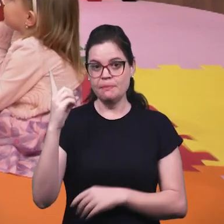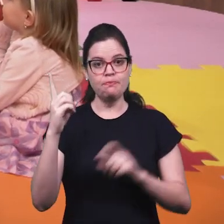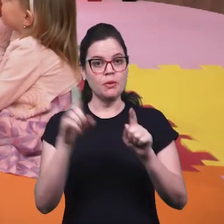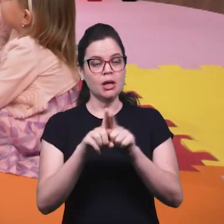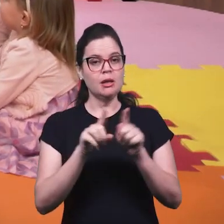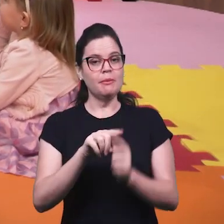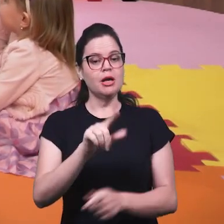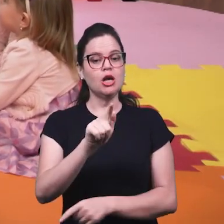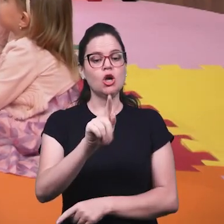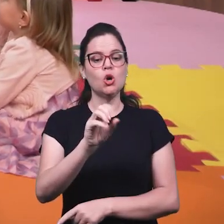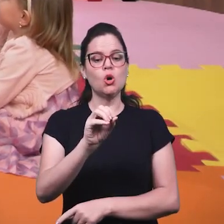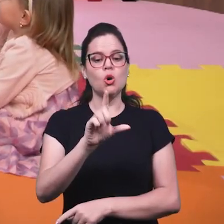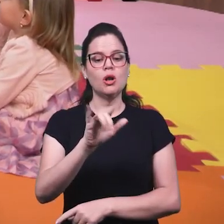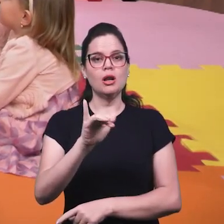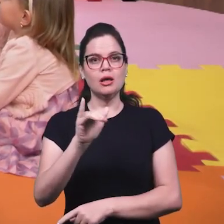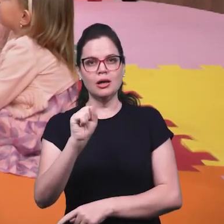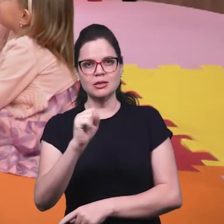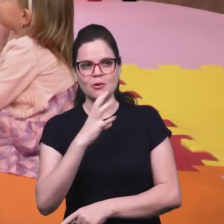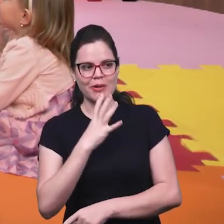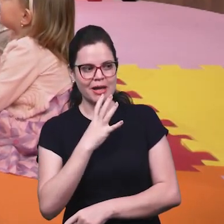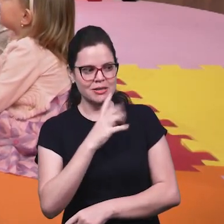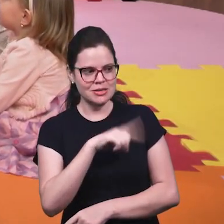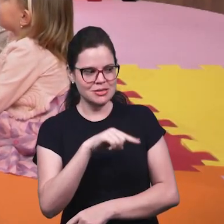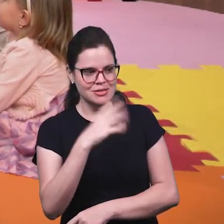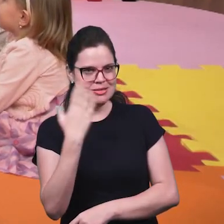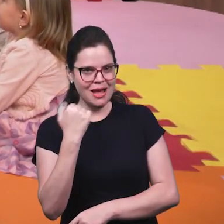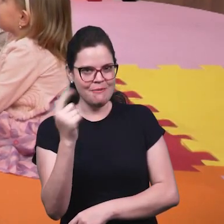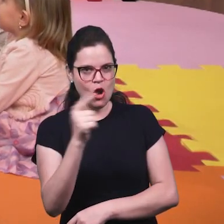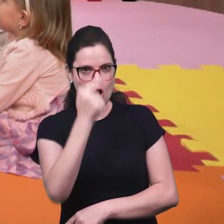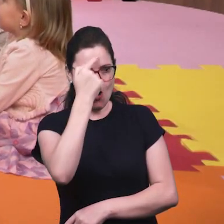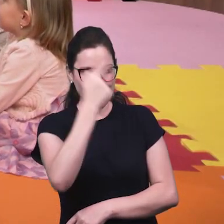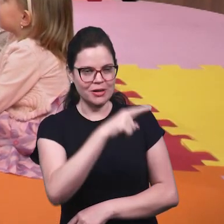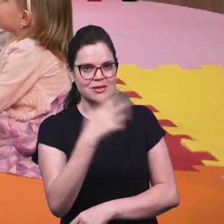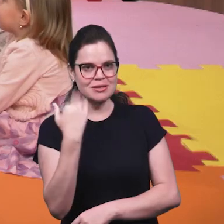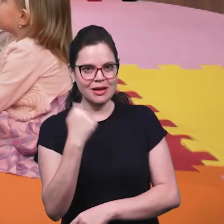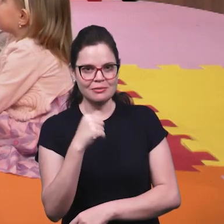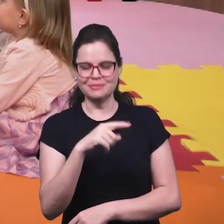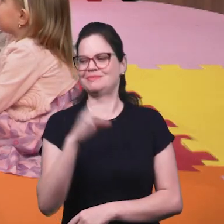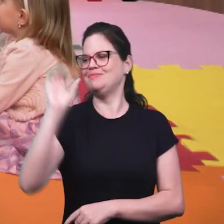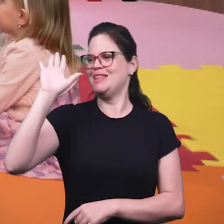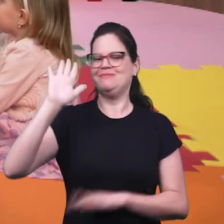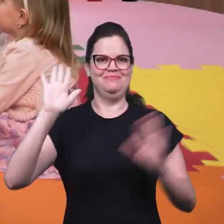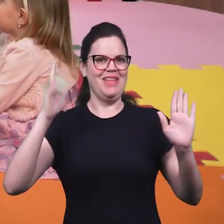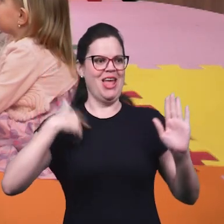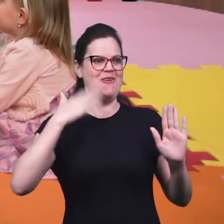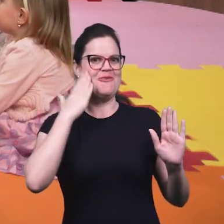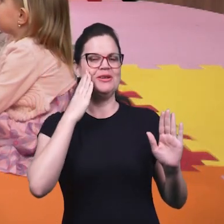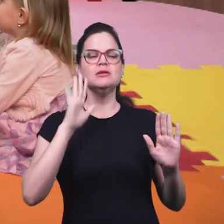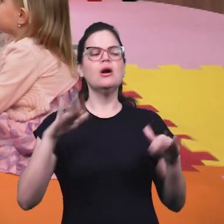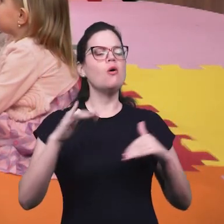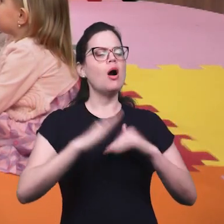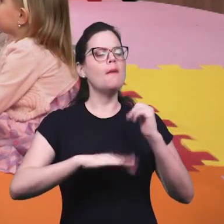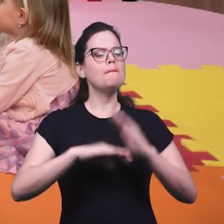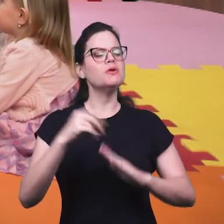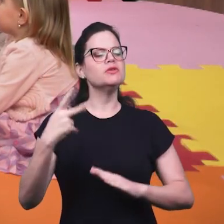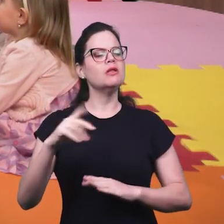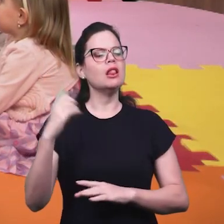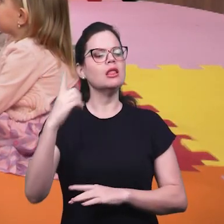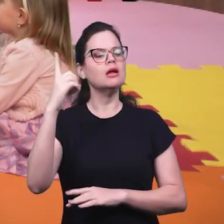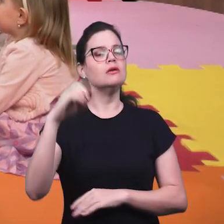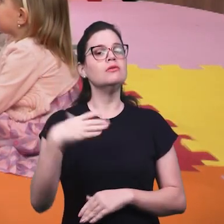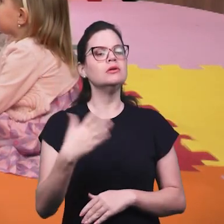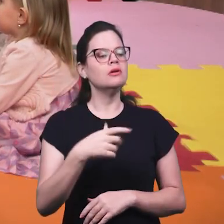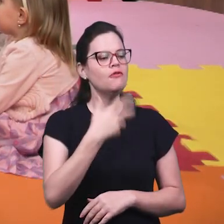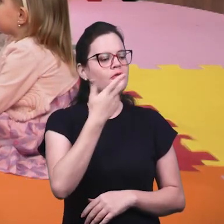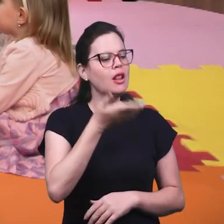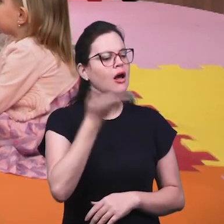mundo já ouviu, né? Então falem para mim qual era a profissão de Davi. Davi era o quê? Pastor de ovelhas. Fala